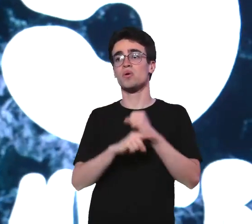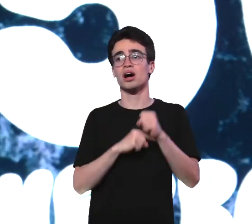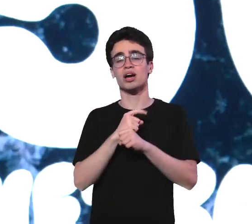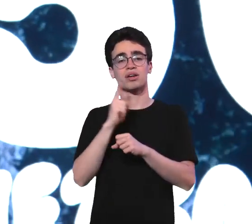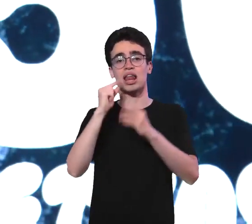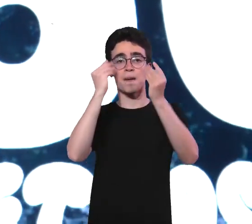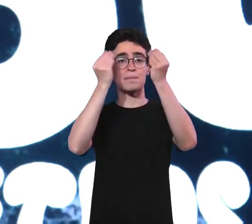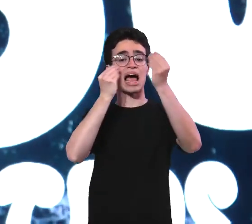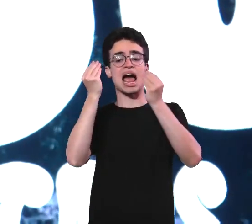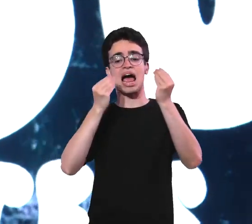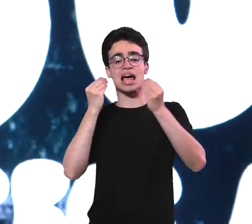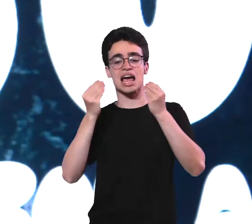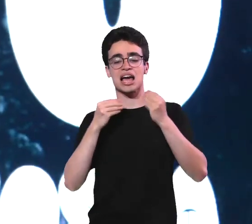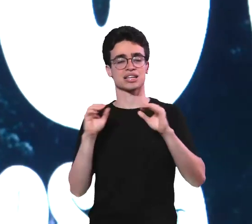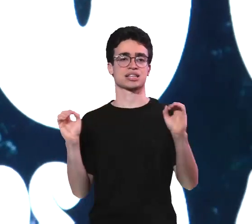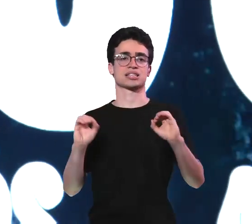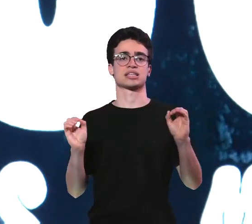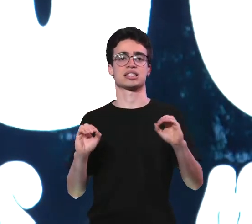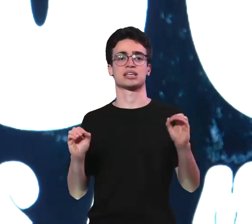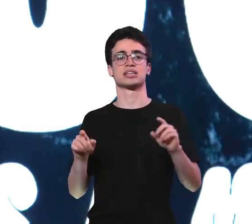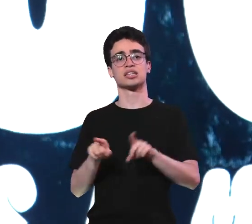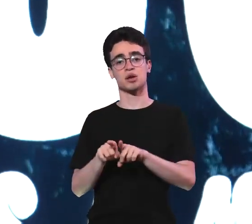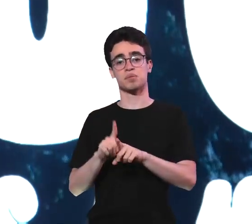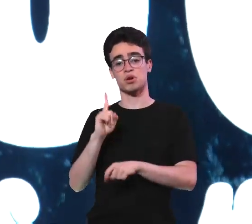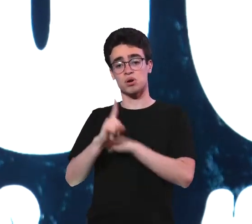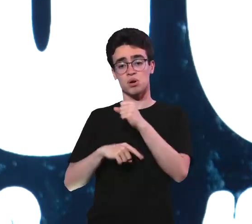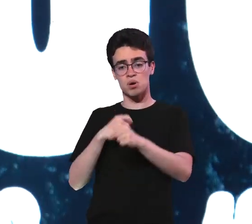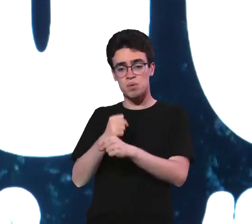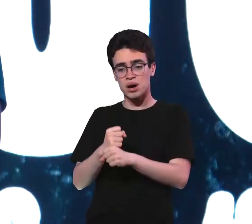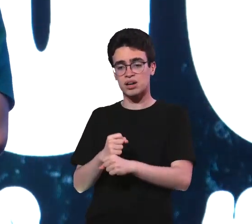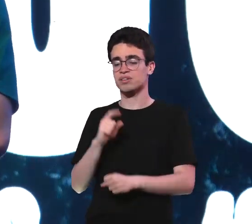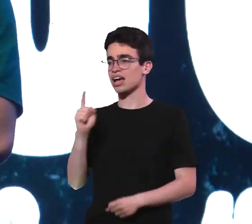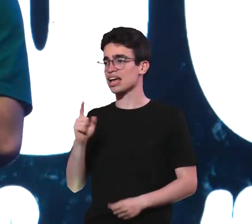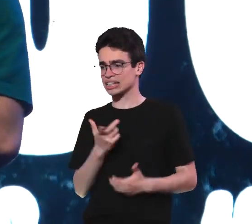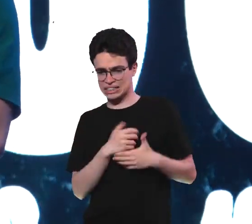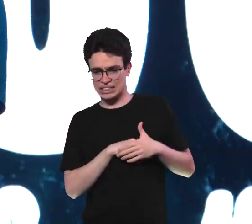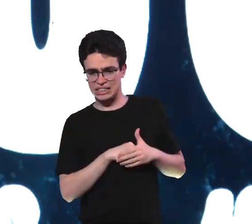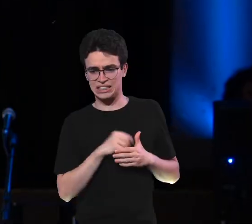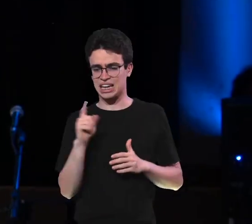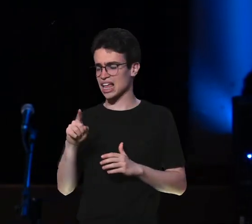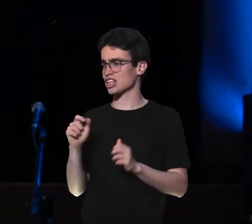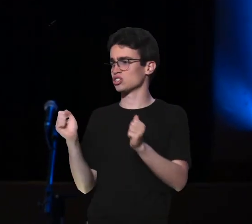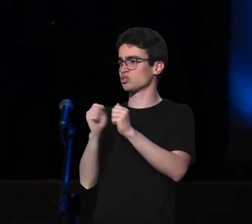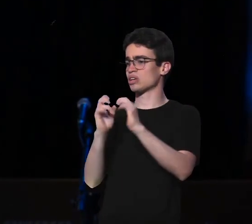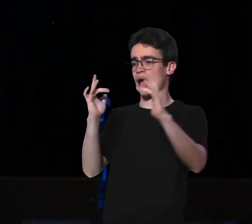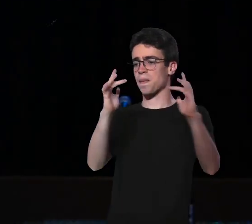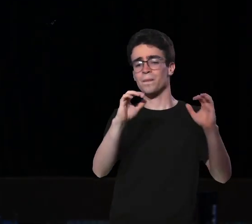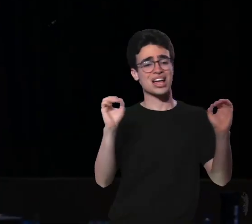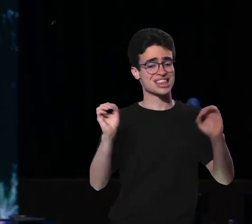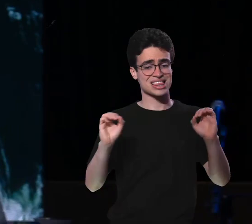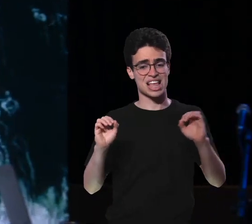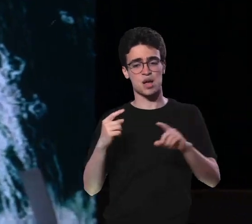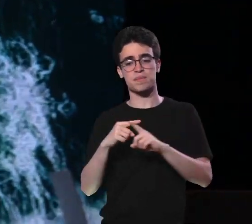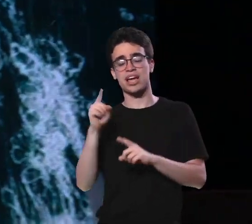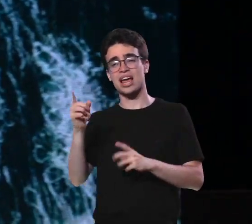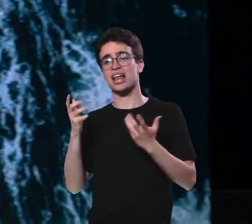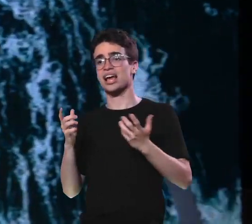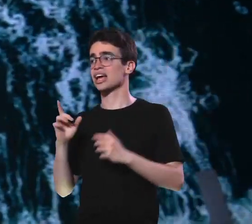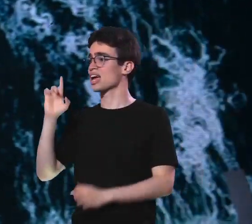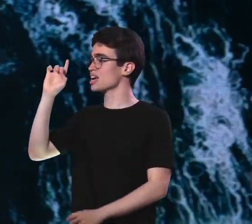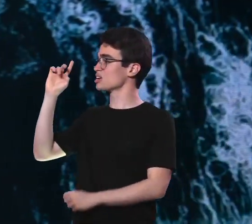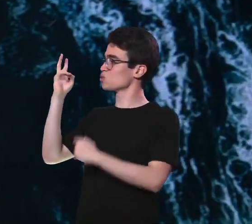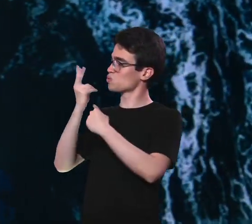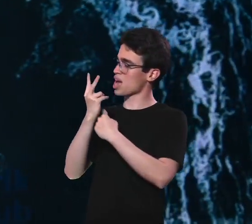maquiagem e um ano guardando o coração sem se envolver com nenhum menino emocionalmente, porque ela queria se guardar para